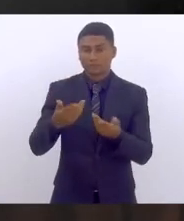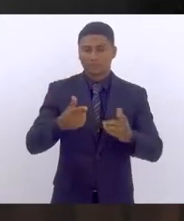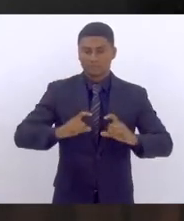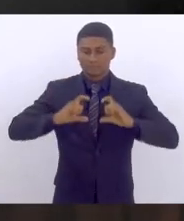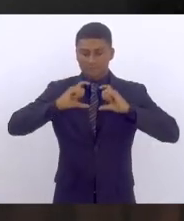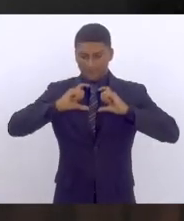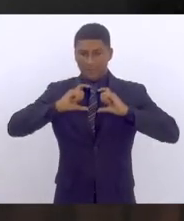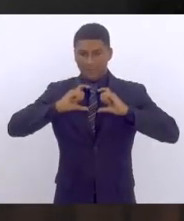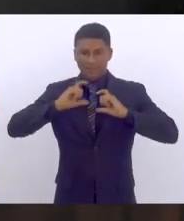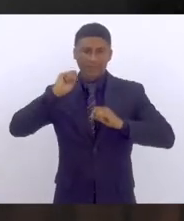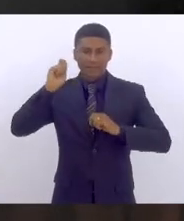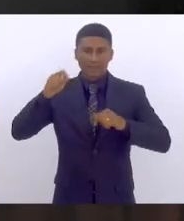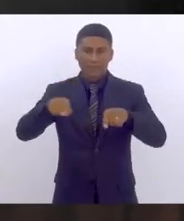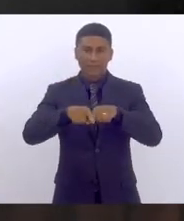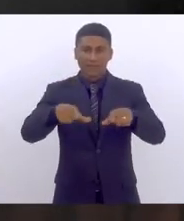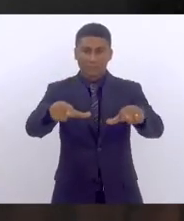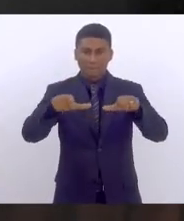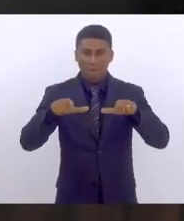ao senhor